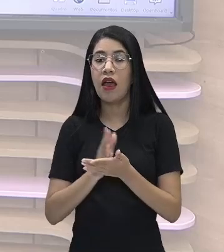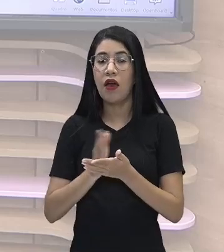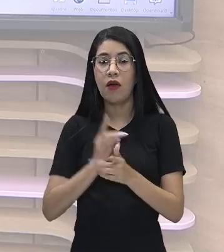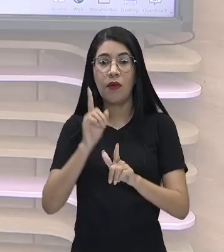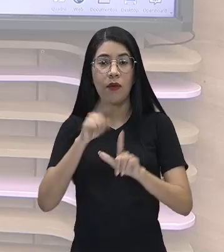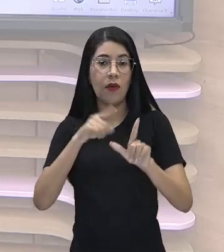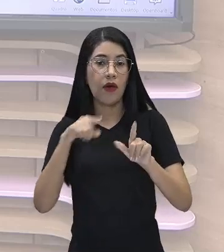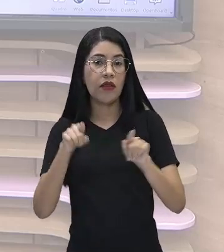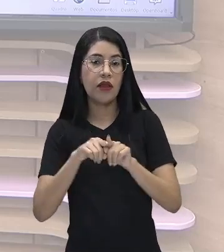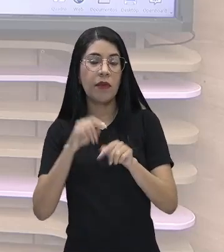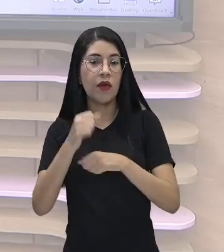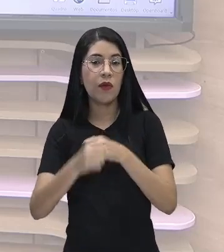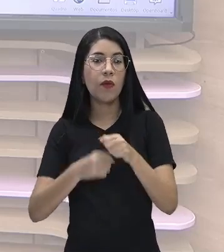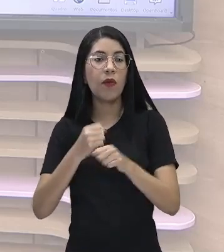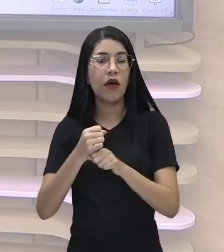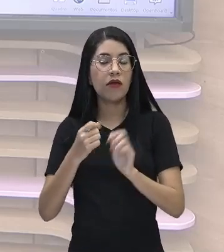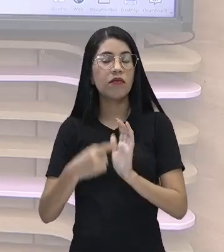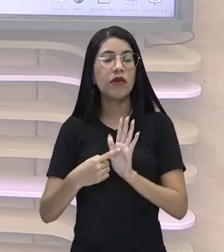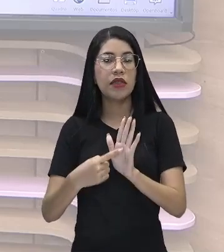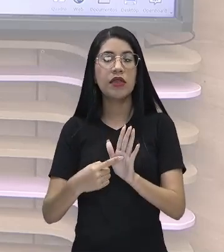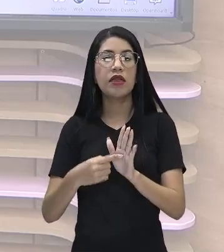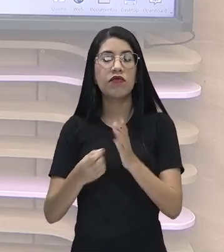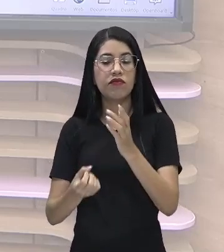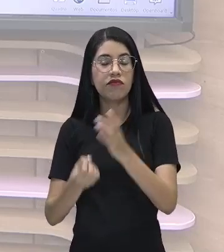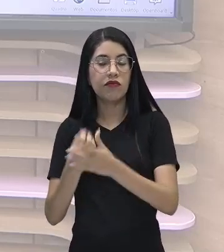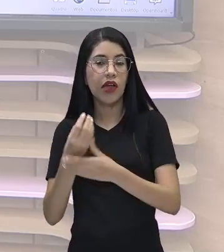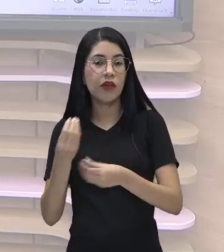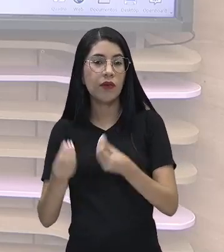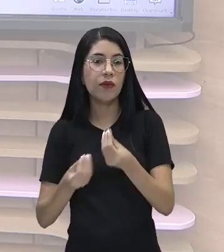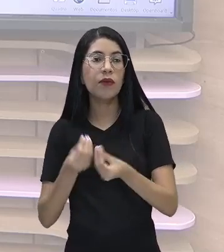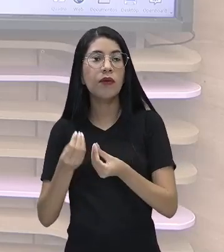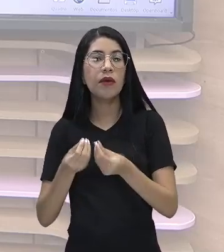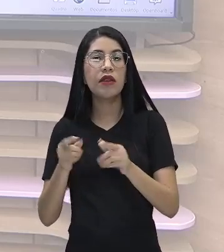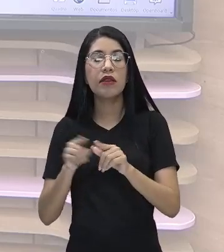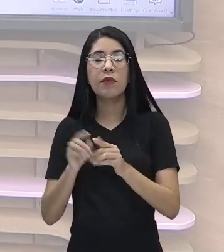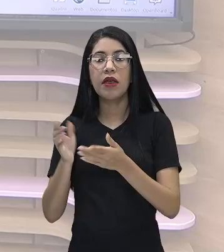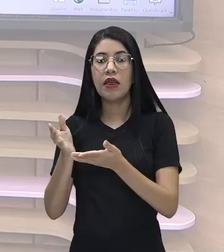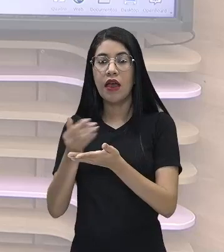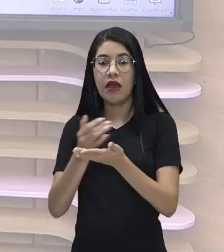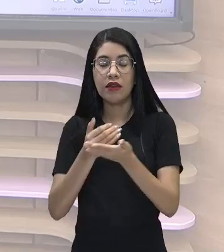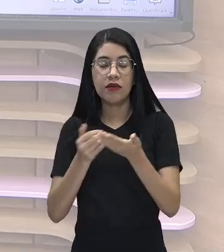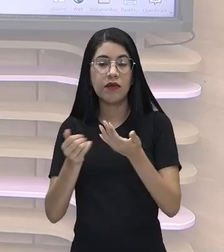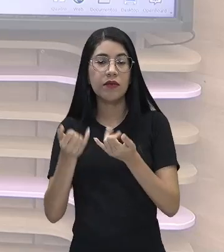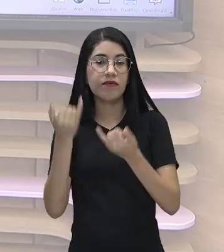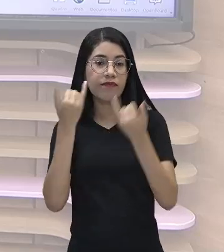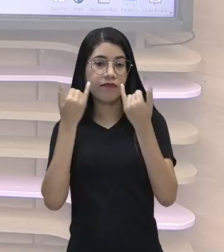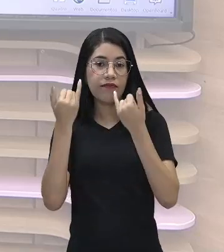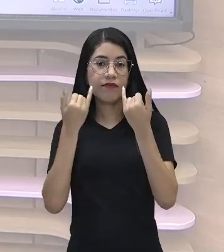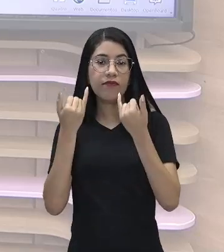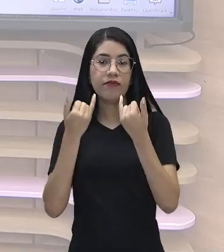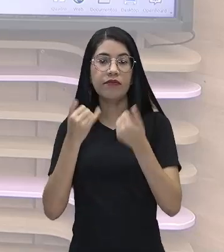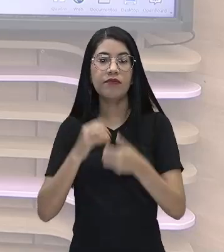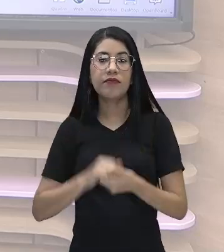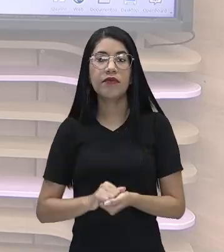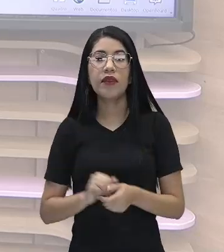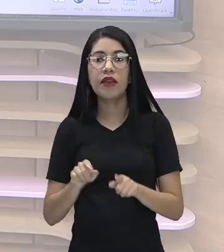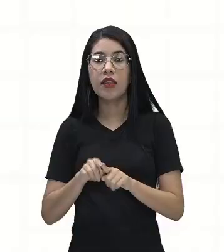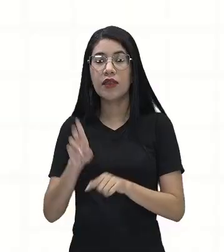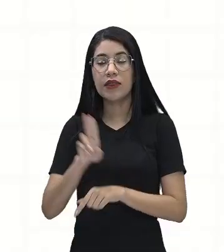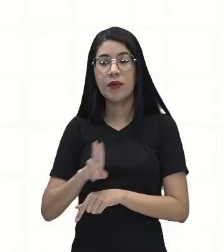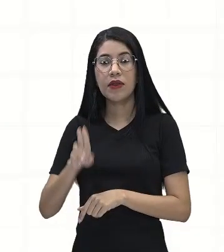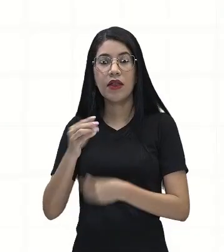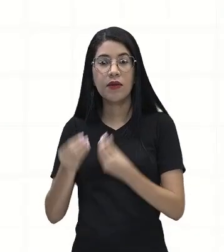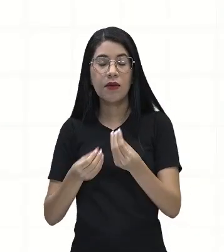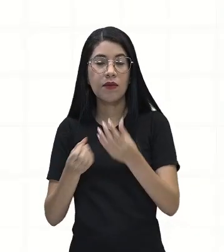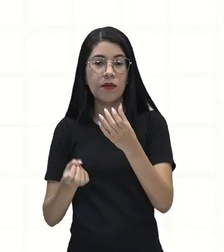vai ver o ano que aquele gráfico foi produzido ou os dados que foram utilizados para a